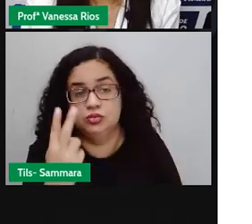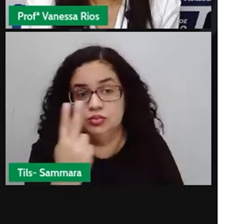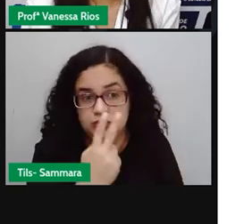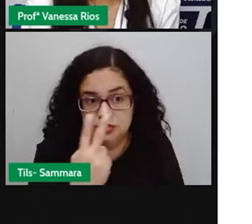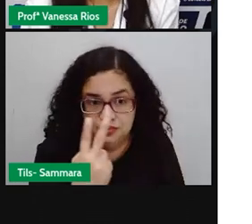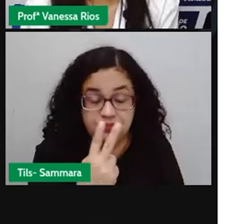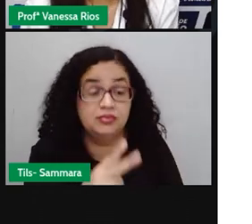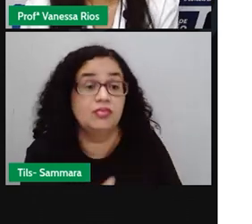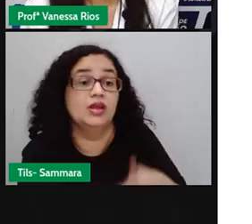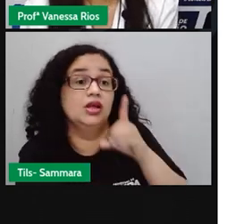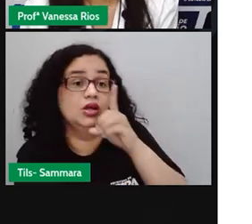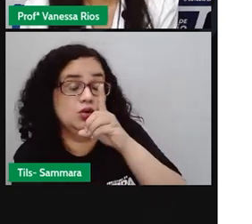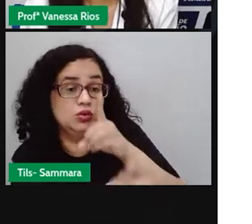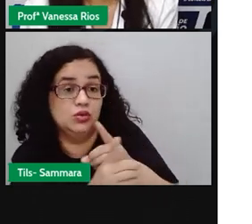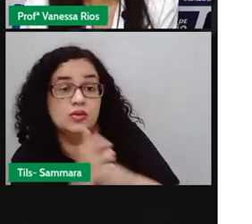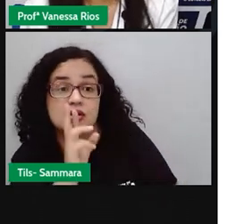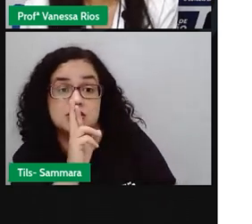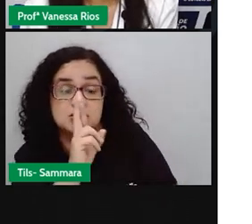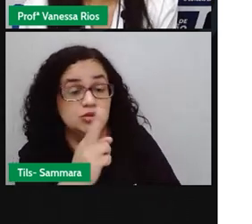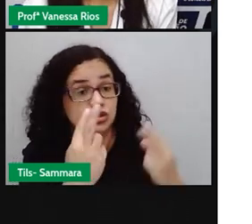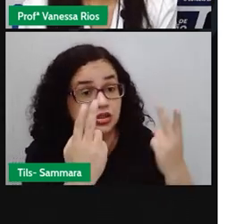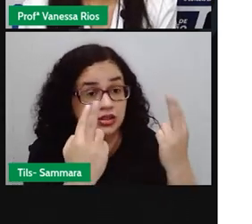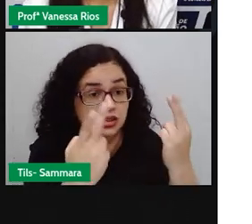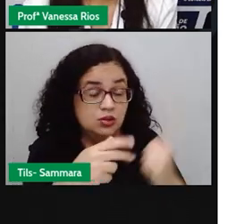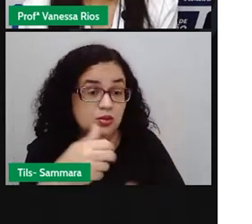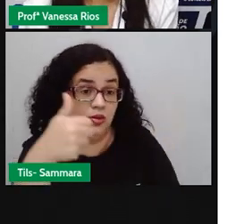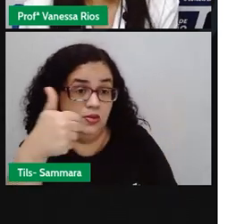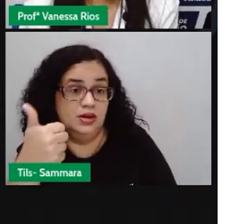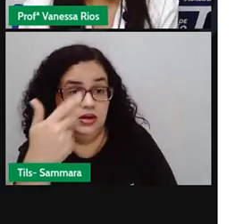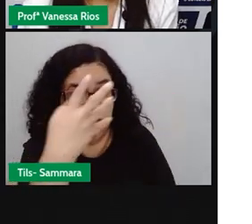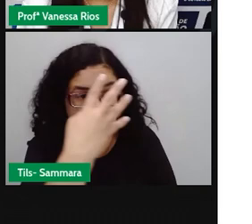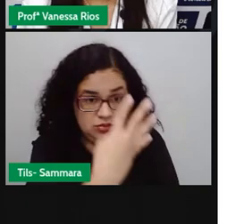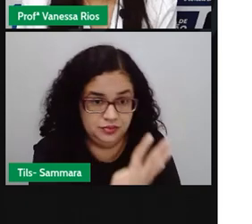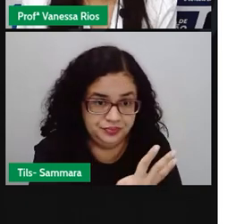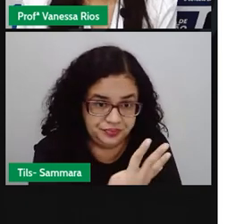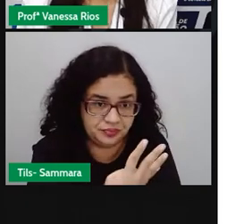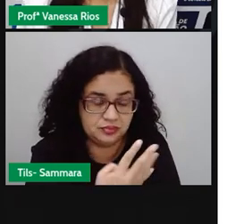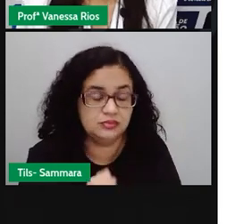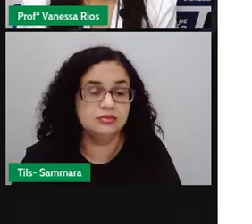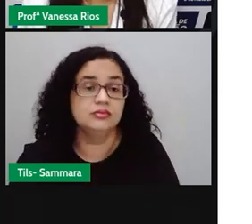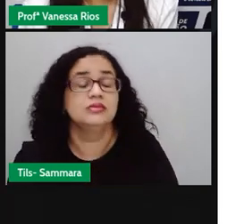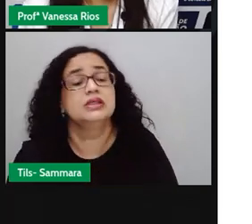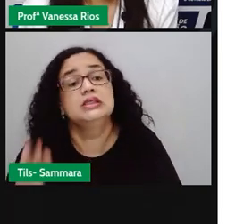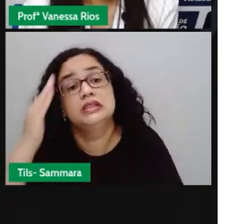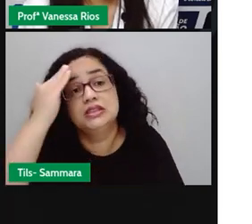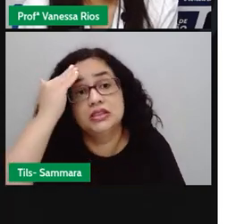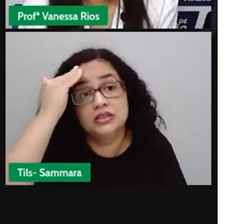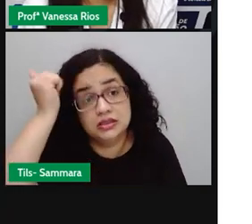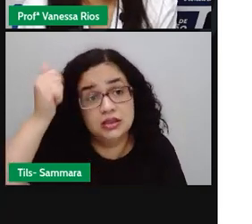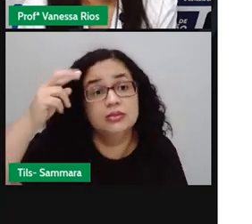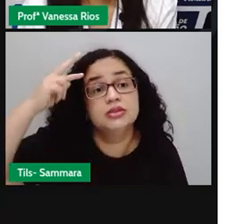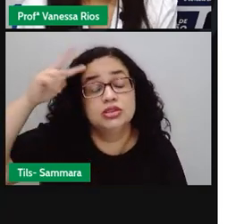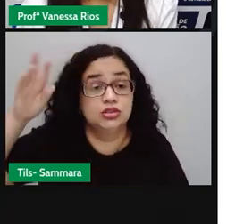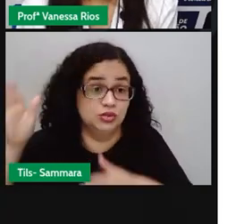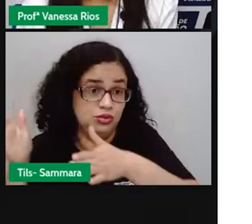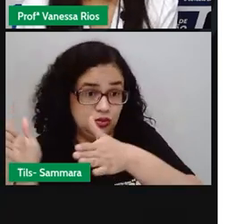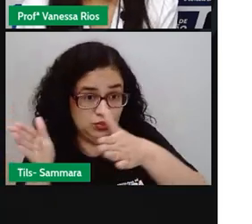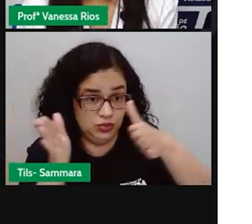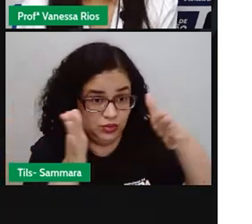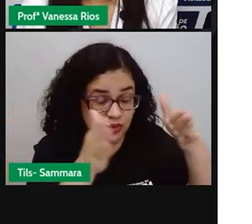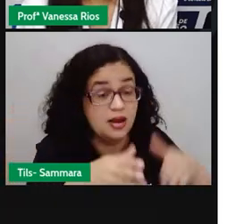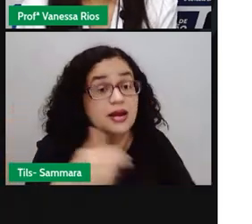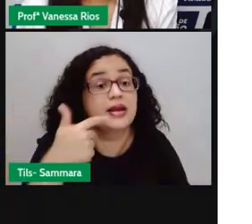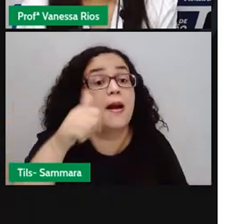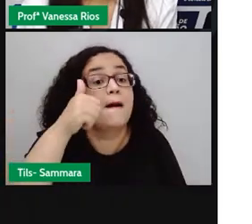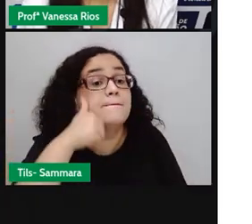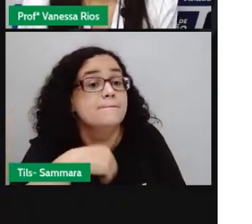2 e encontrou aí a metade, que é igual a 14. Então, o que a gente já sabe dessa história toda? Que a mãe